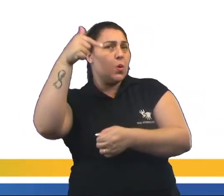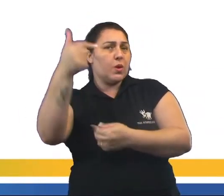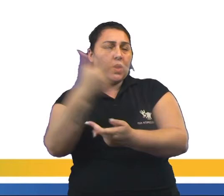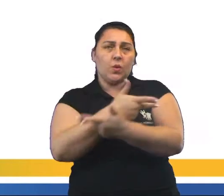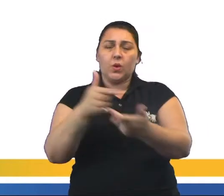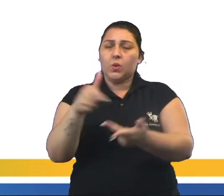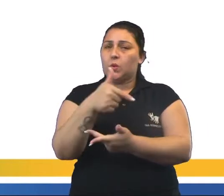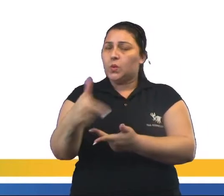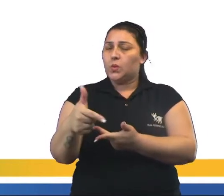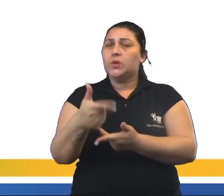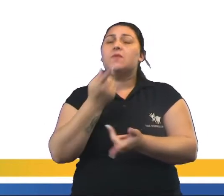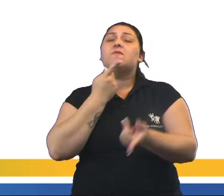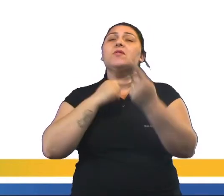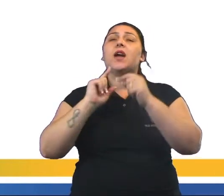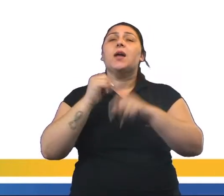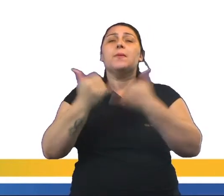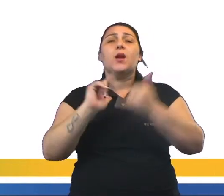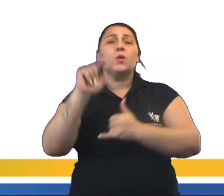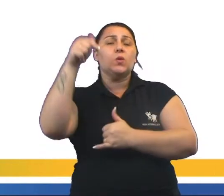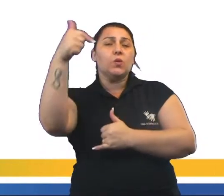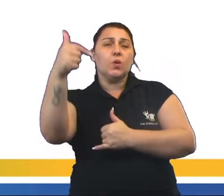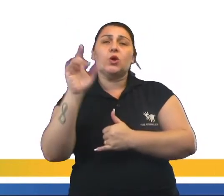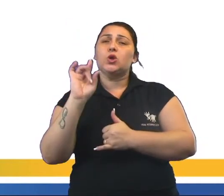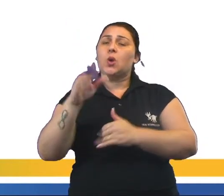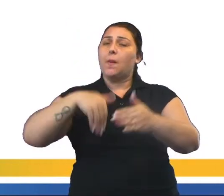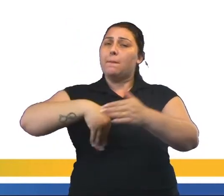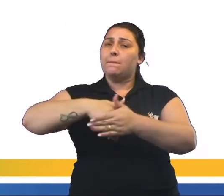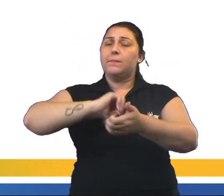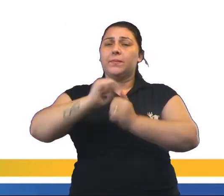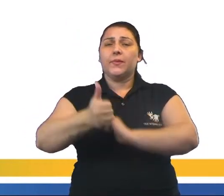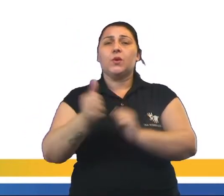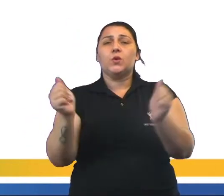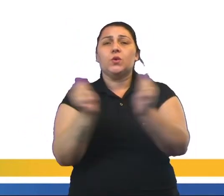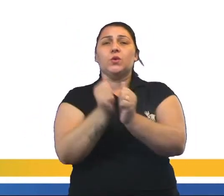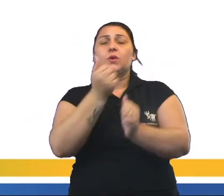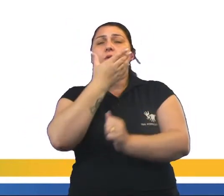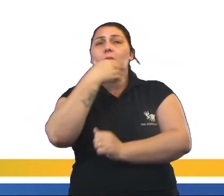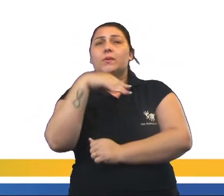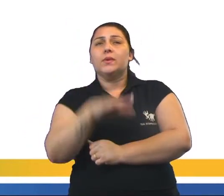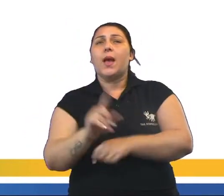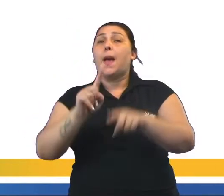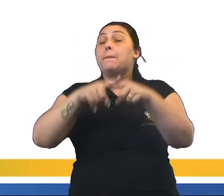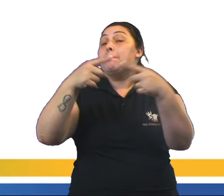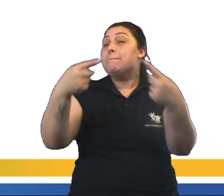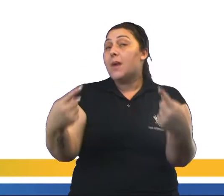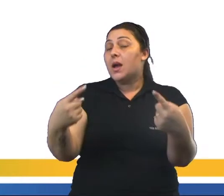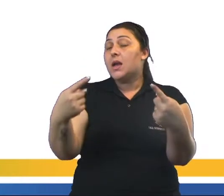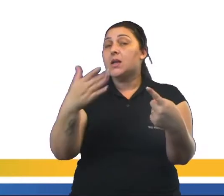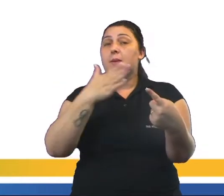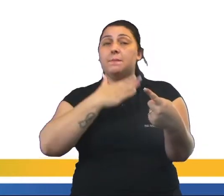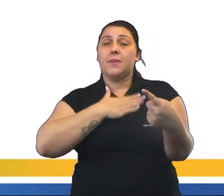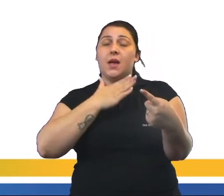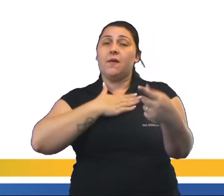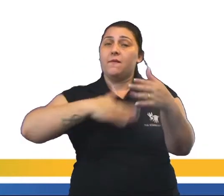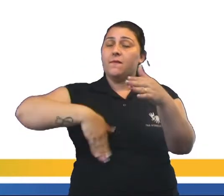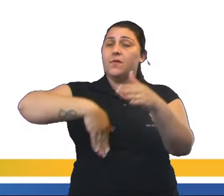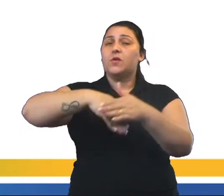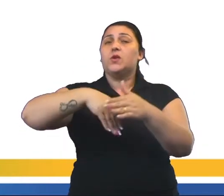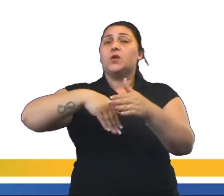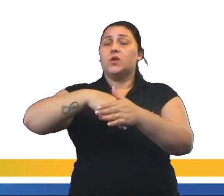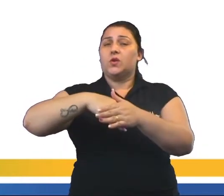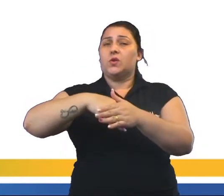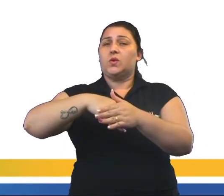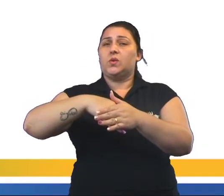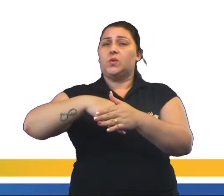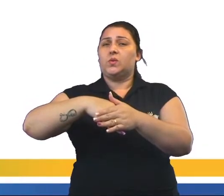coisa, não tinha interesse em brincar de outra coisa a não ser jogar bola com os meninos. Mas, o futebol é